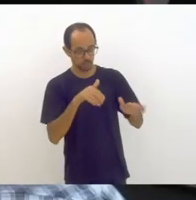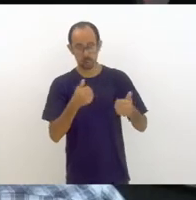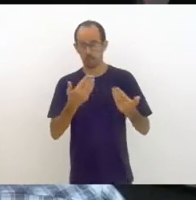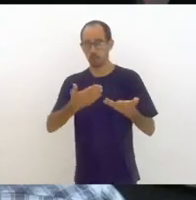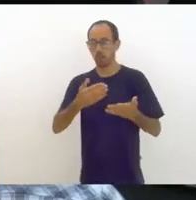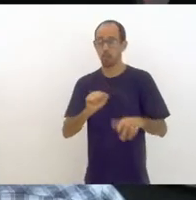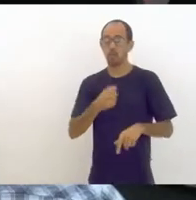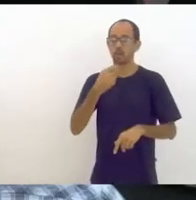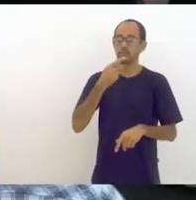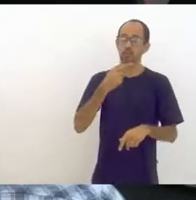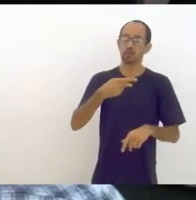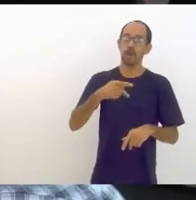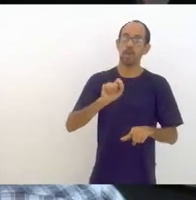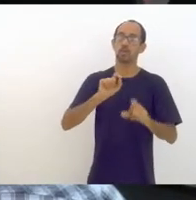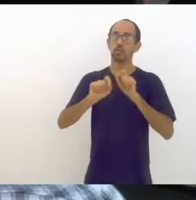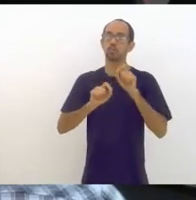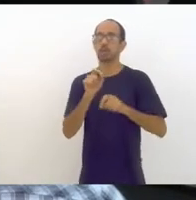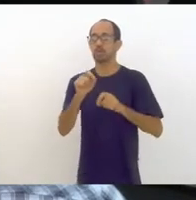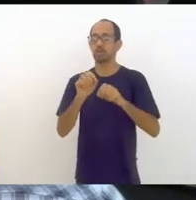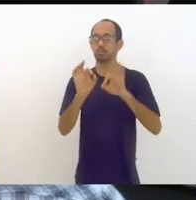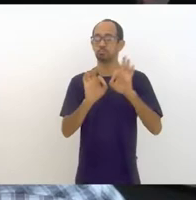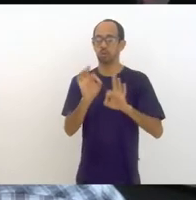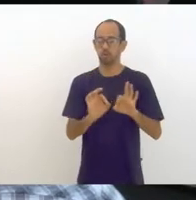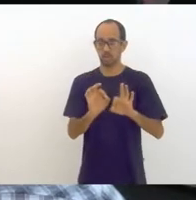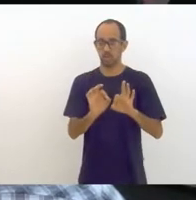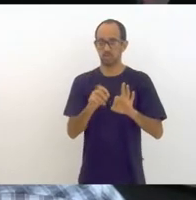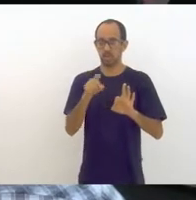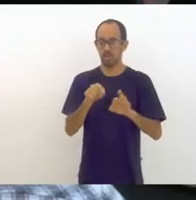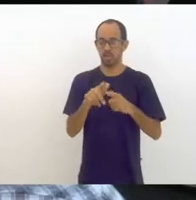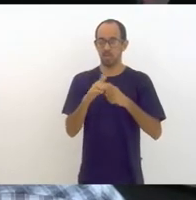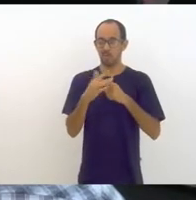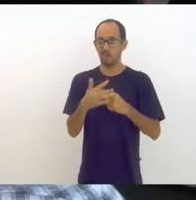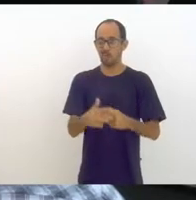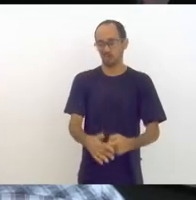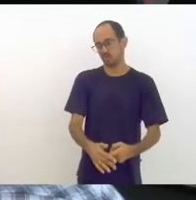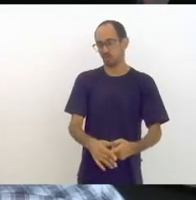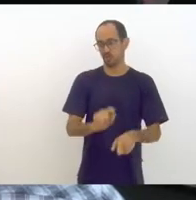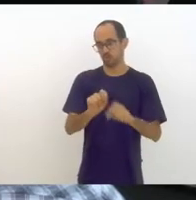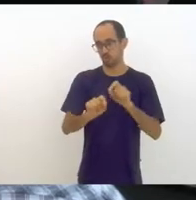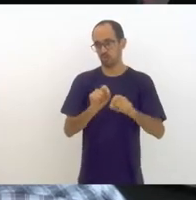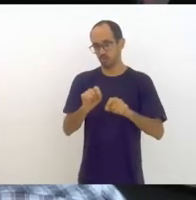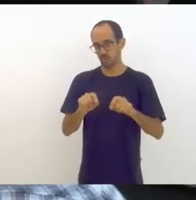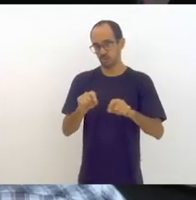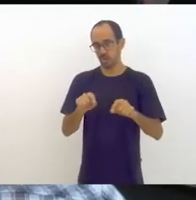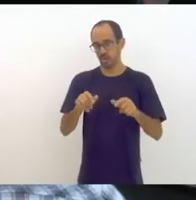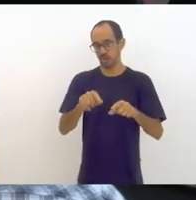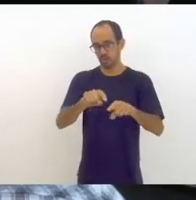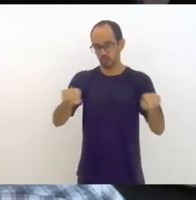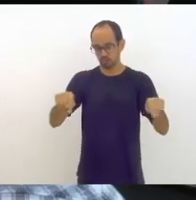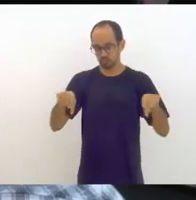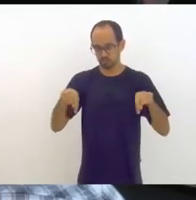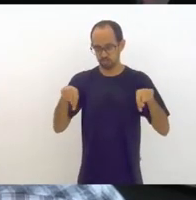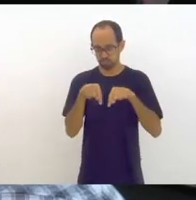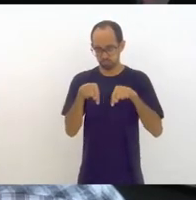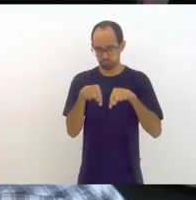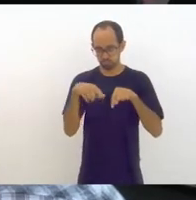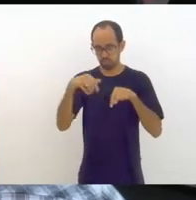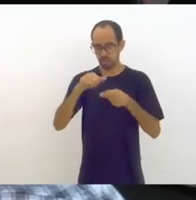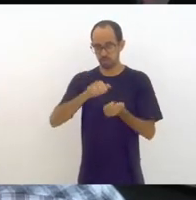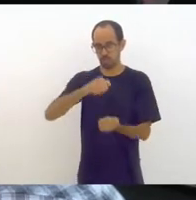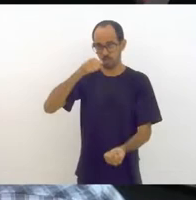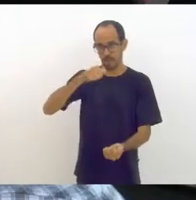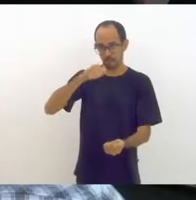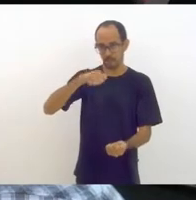falando, esse projeto de lei visa corrigir a delimitação geográfica da área do refúgio de vida silvestre, já